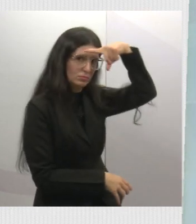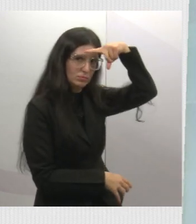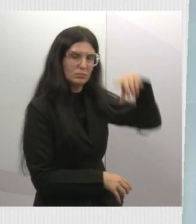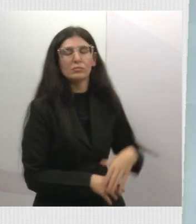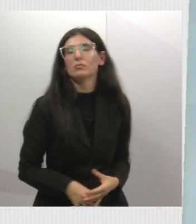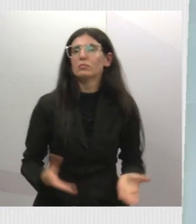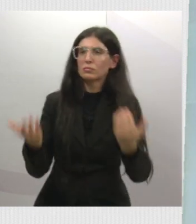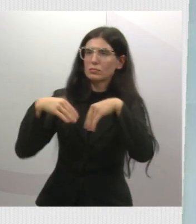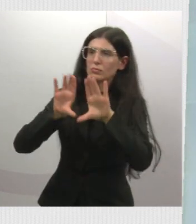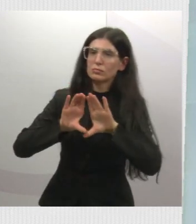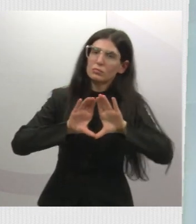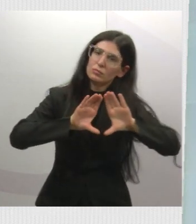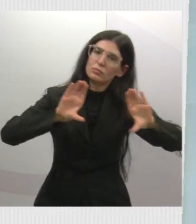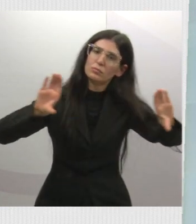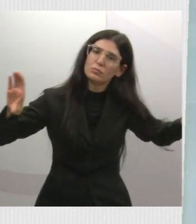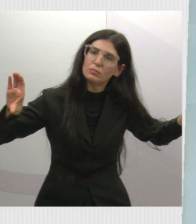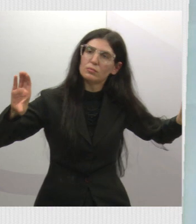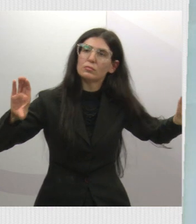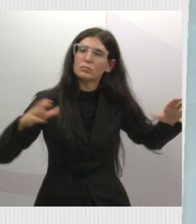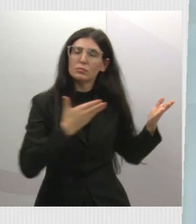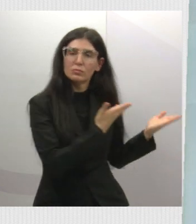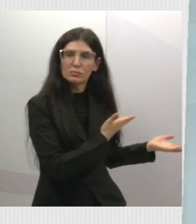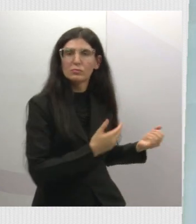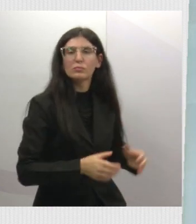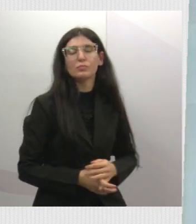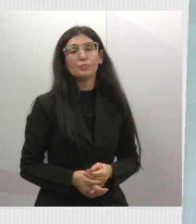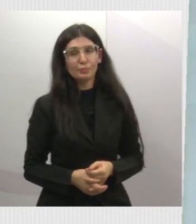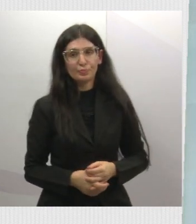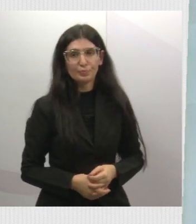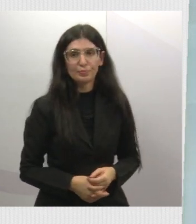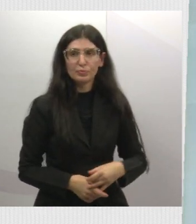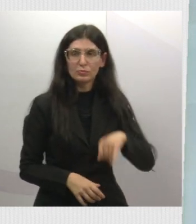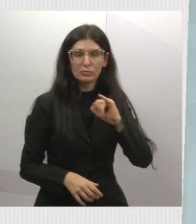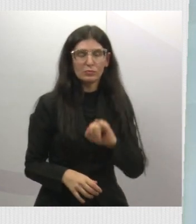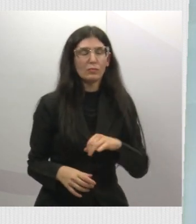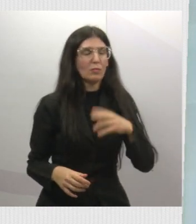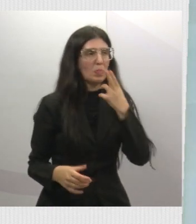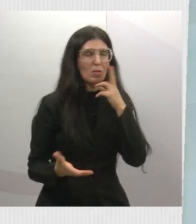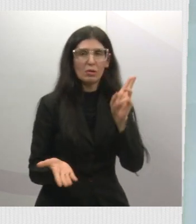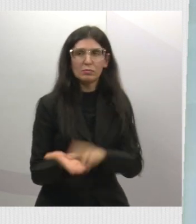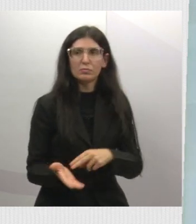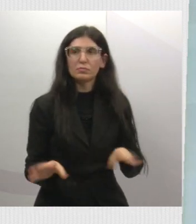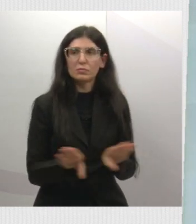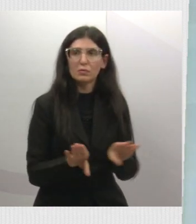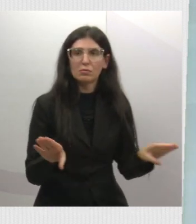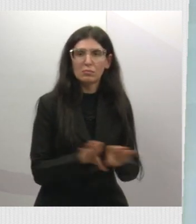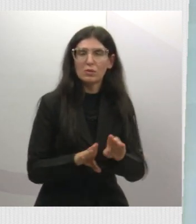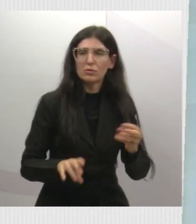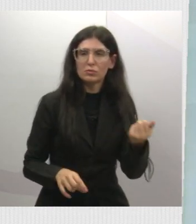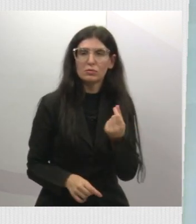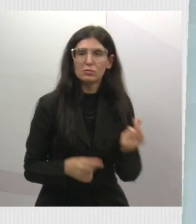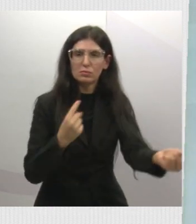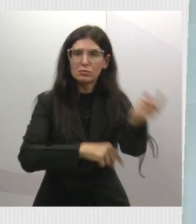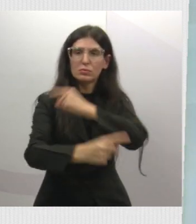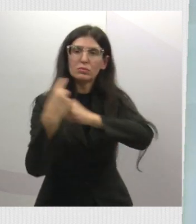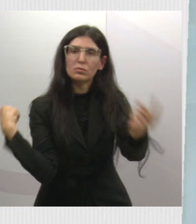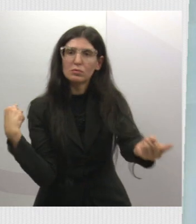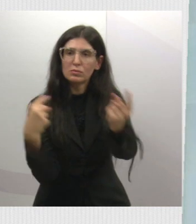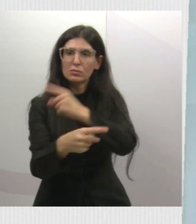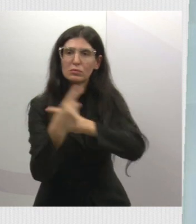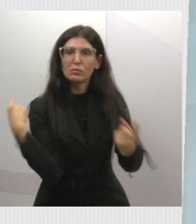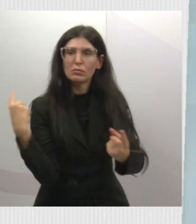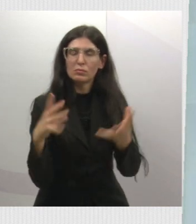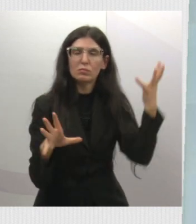traz como receitas de impostos e transferências, são as receitas que fazem o cálculo